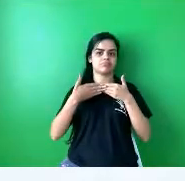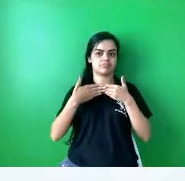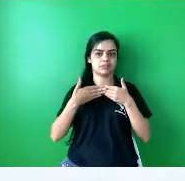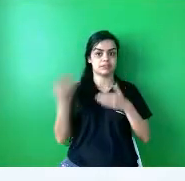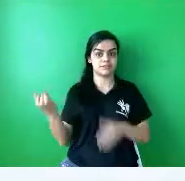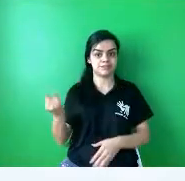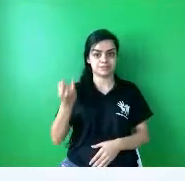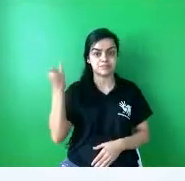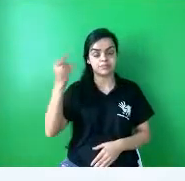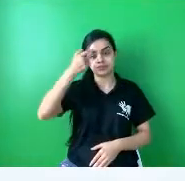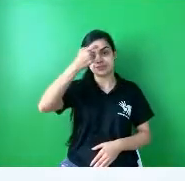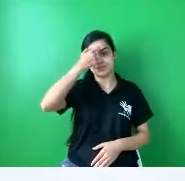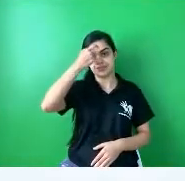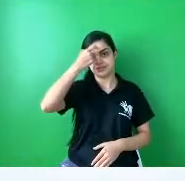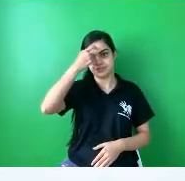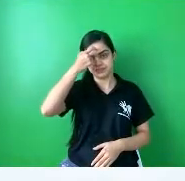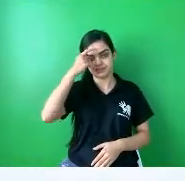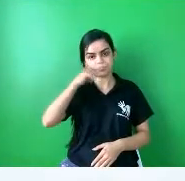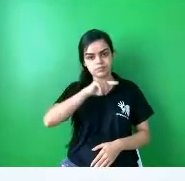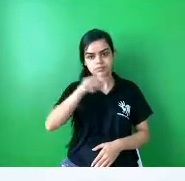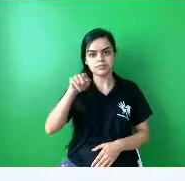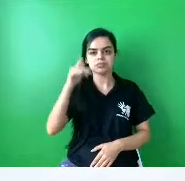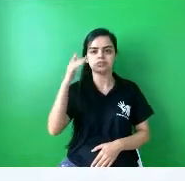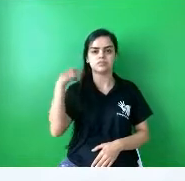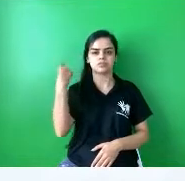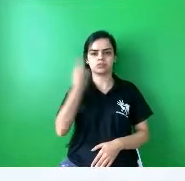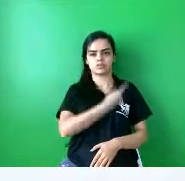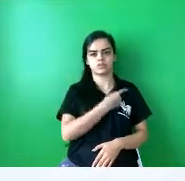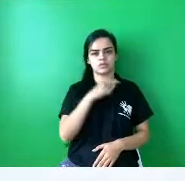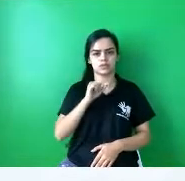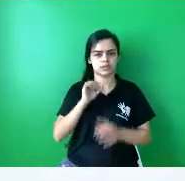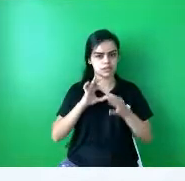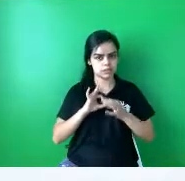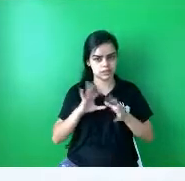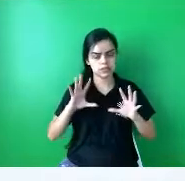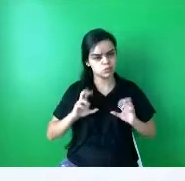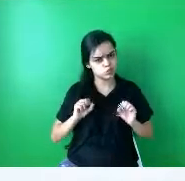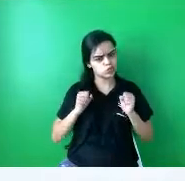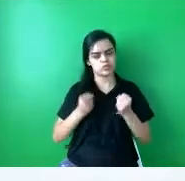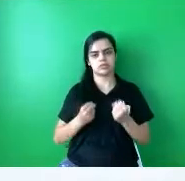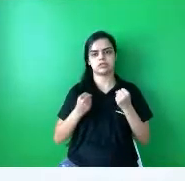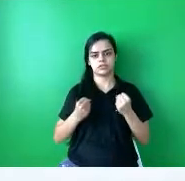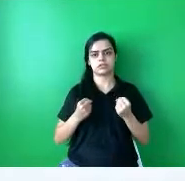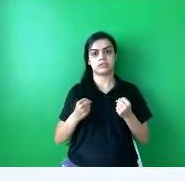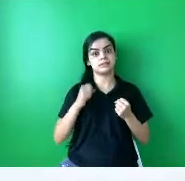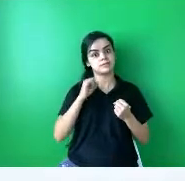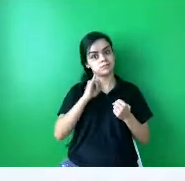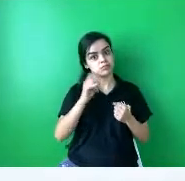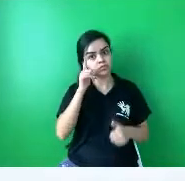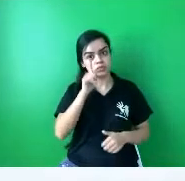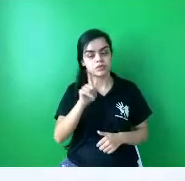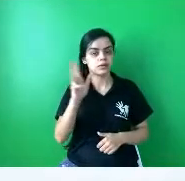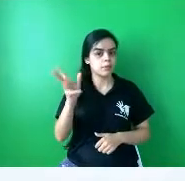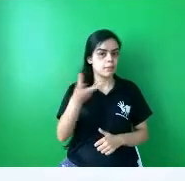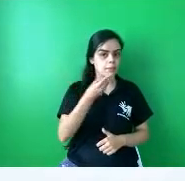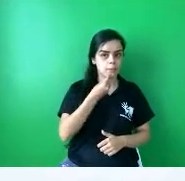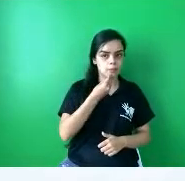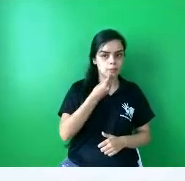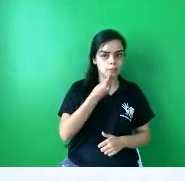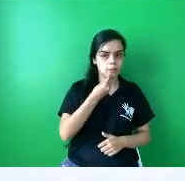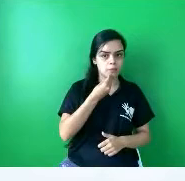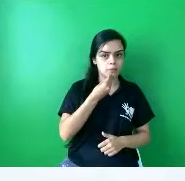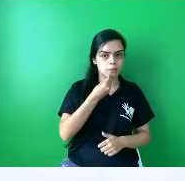importante essa consciência para o sócio saber que a gente está aqui, a gente está disposto a fazer assim que a gente tiver a oportunidade